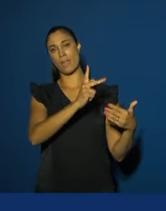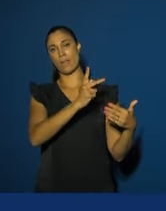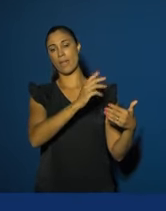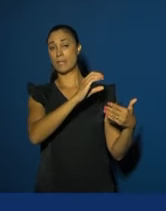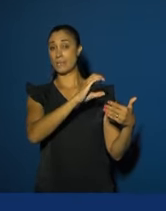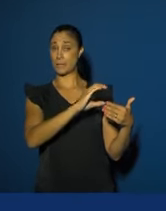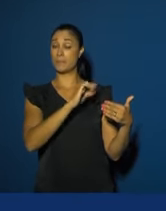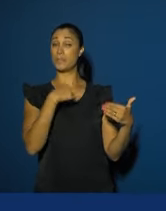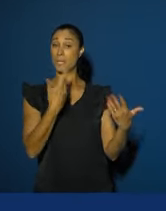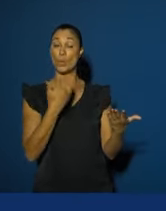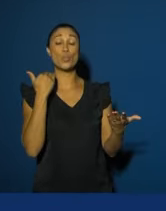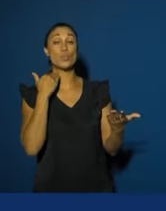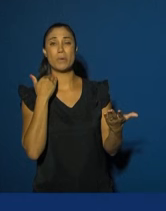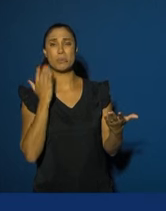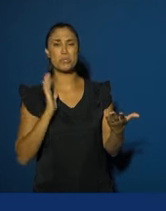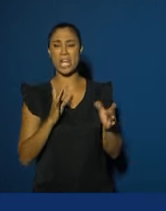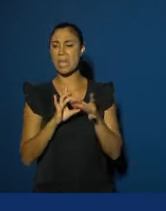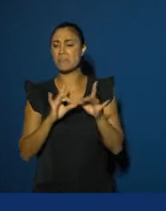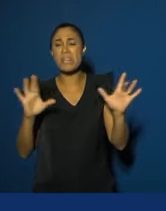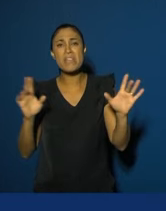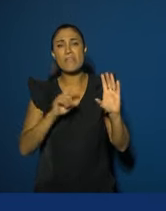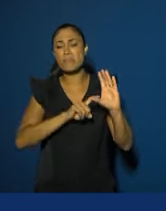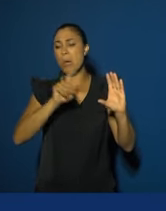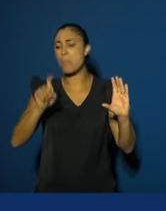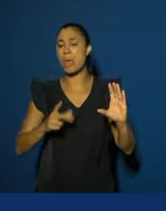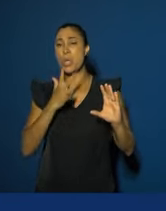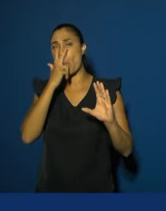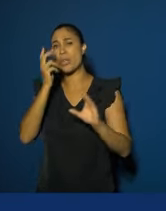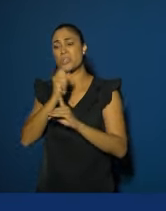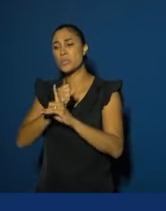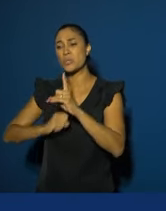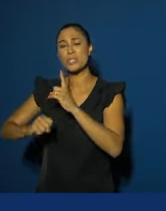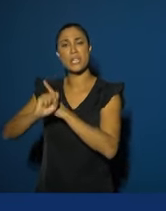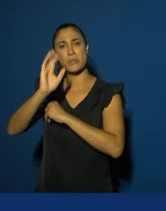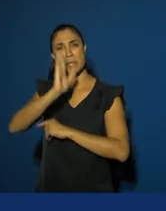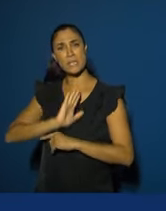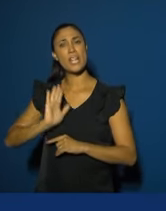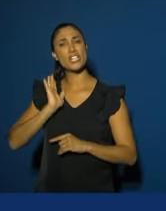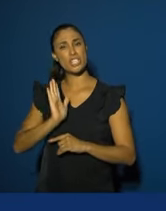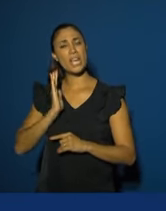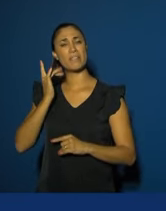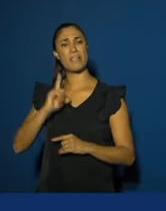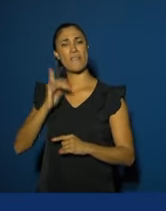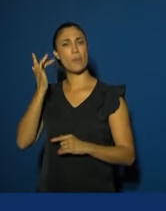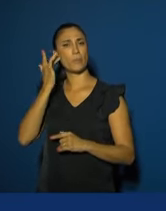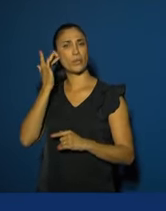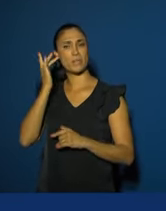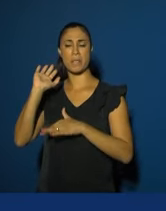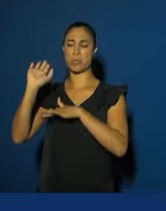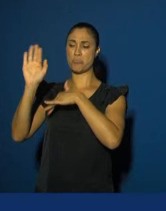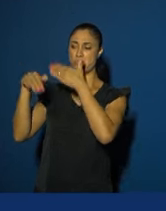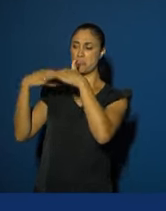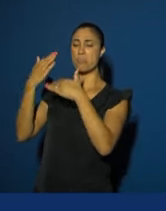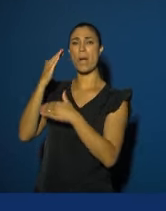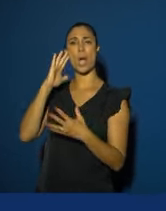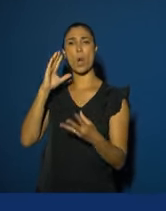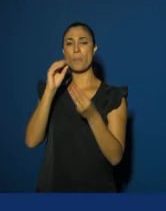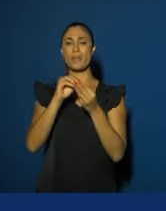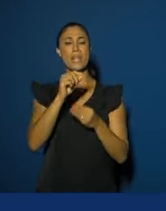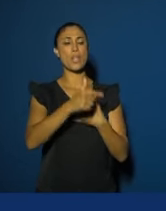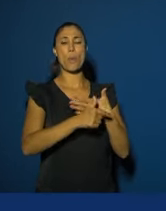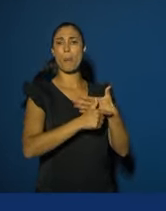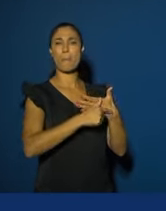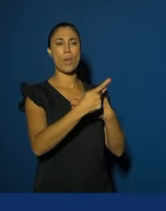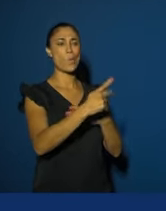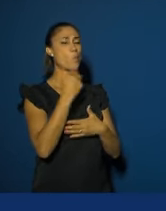agem autonomamente acho que a sociedade brasileira eh amadureceu para entender que o papel de um banco central é um papel